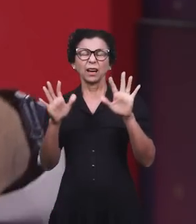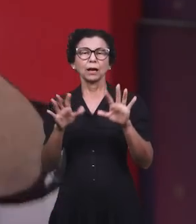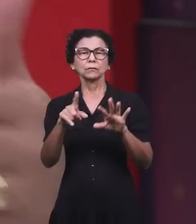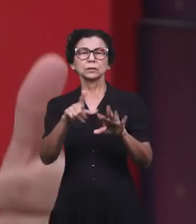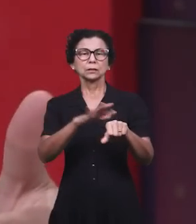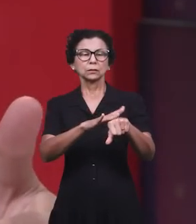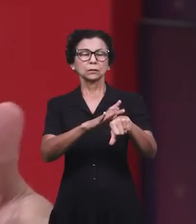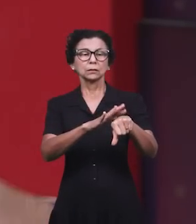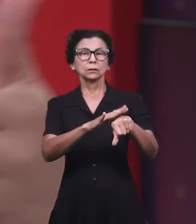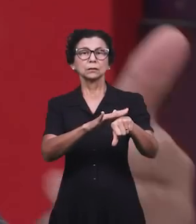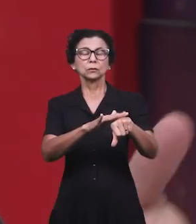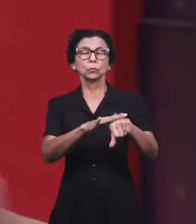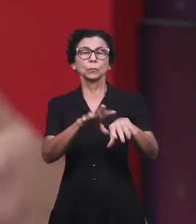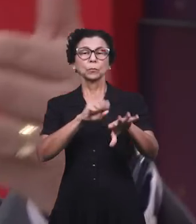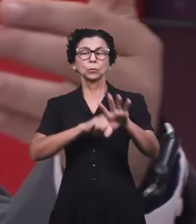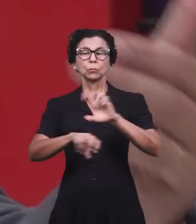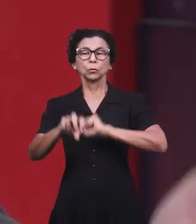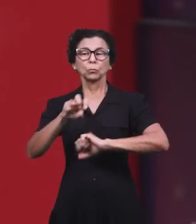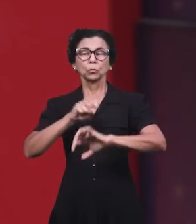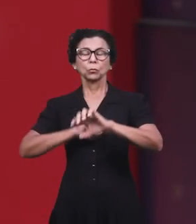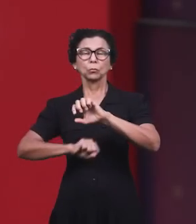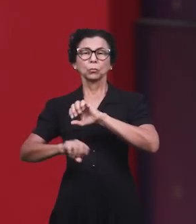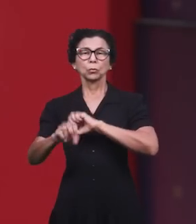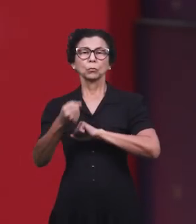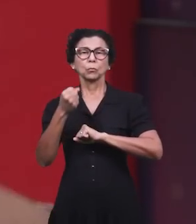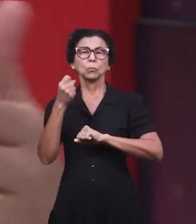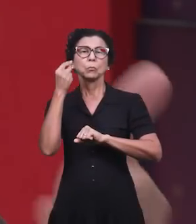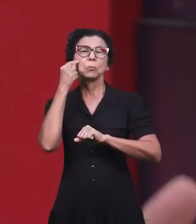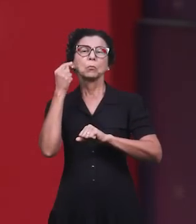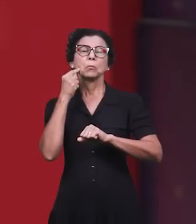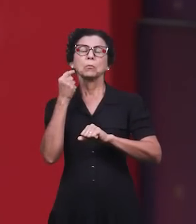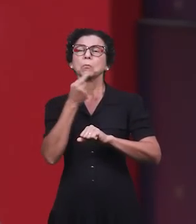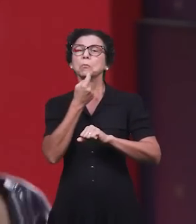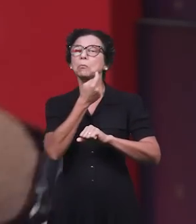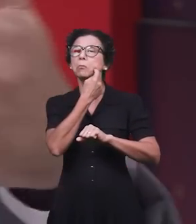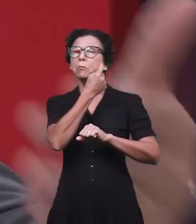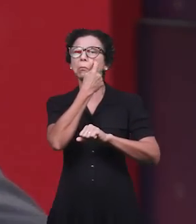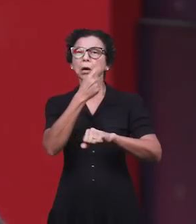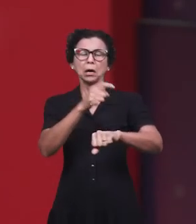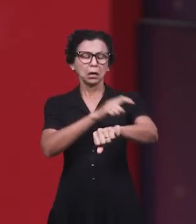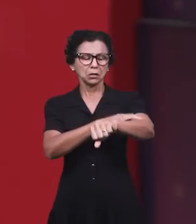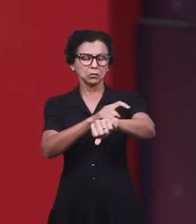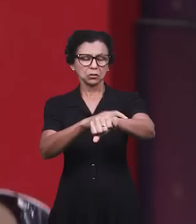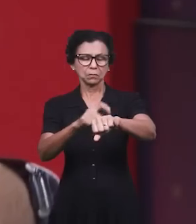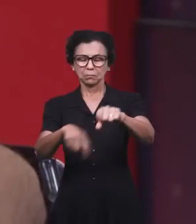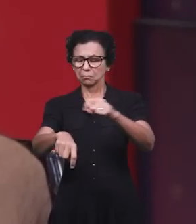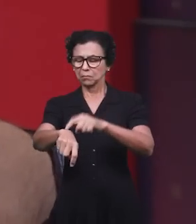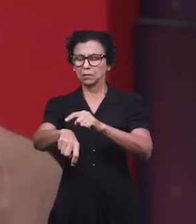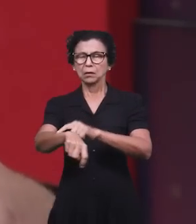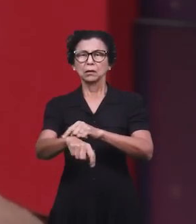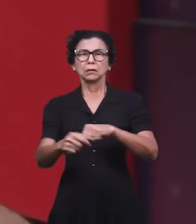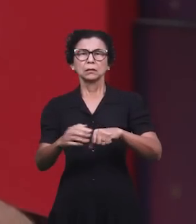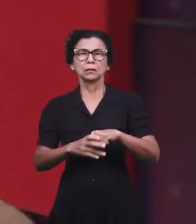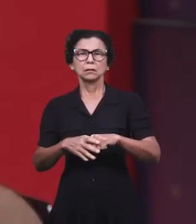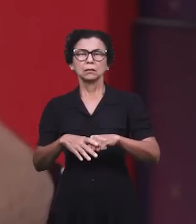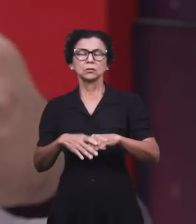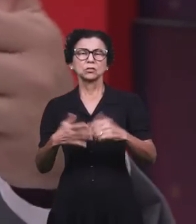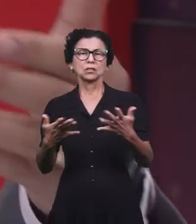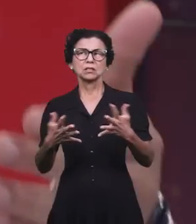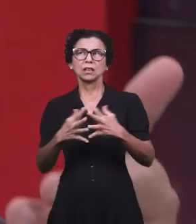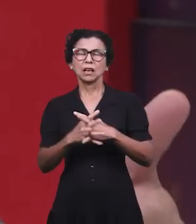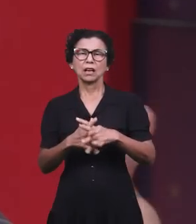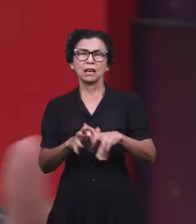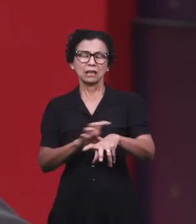ter fungos, manchas, bolor, você vai ter fissuras, você vai ter rachaduras, você vai ter